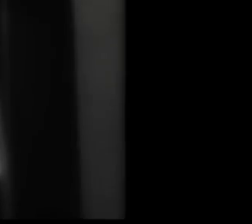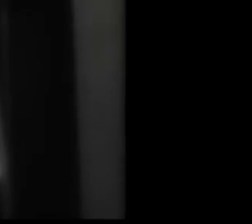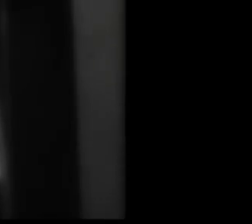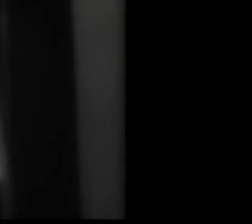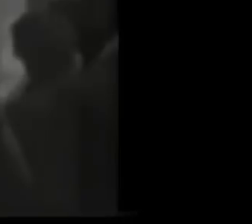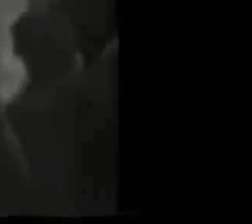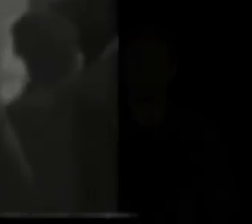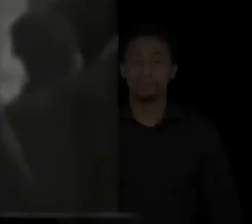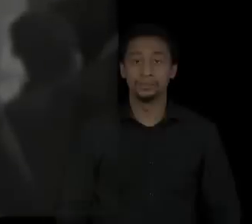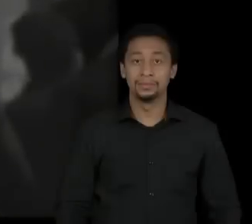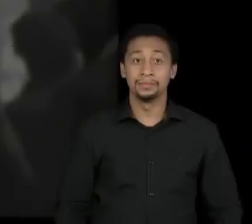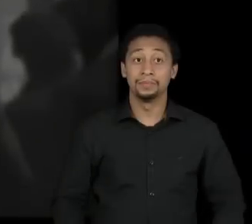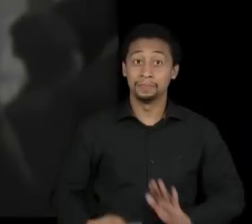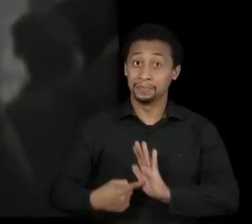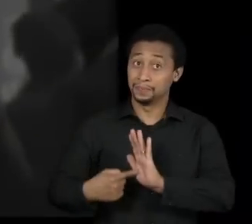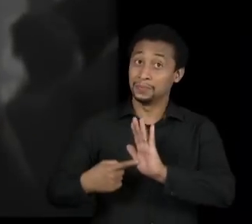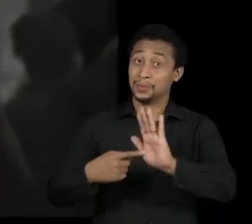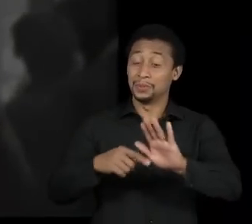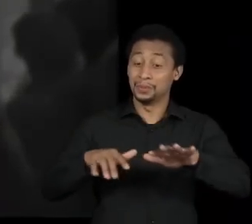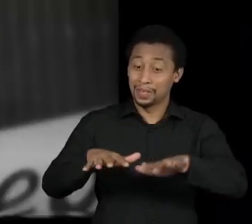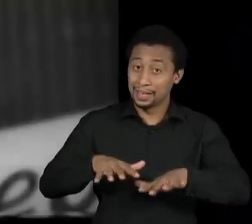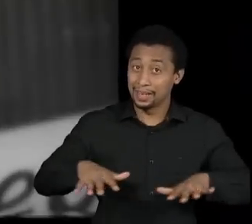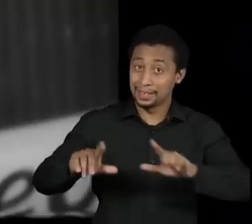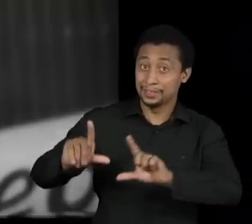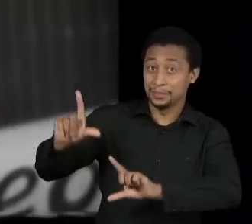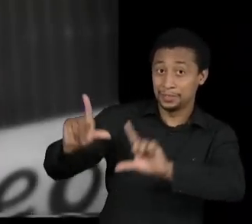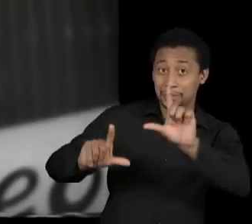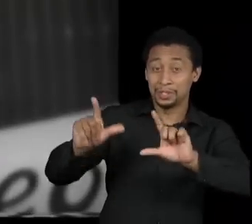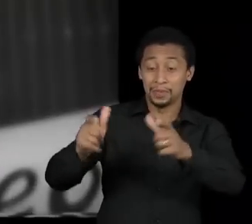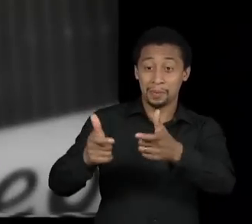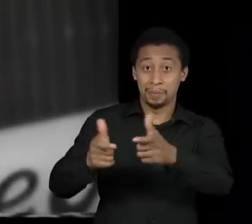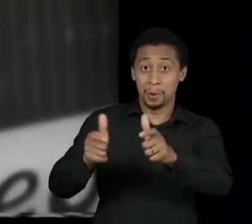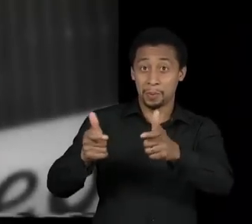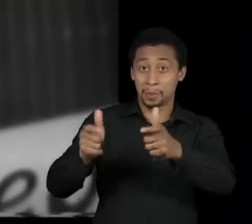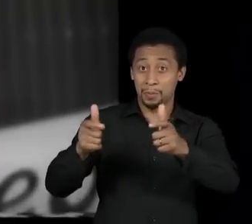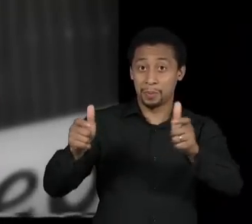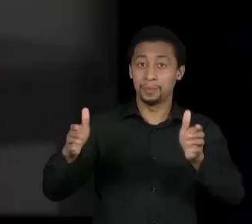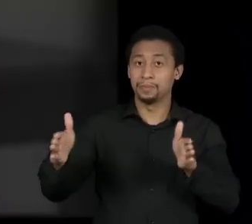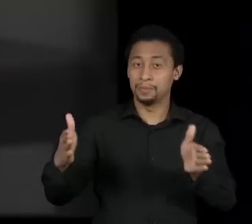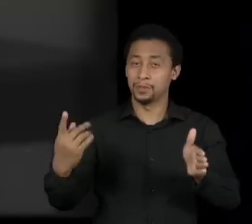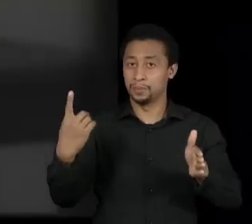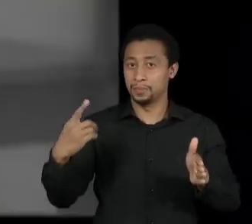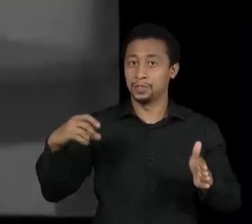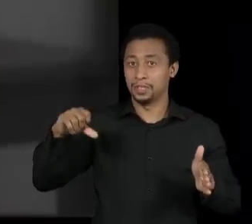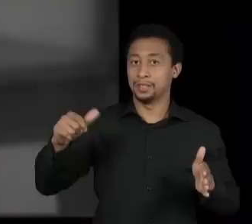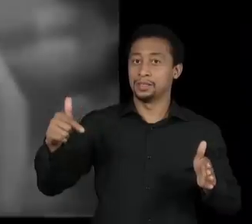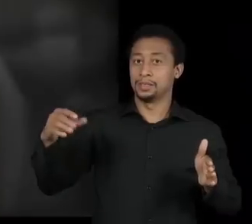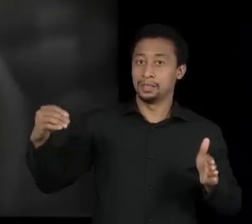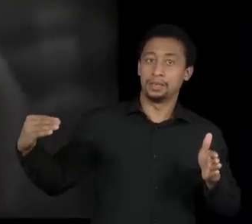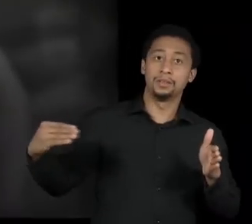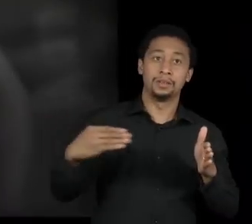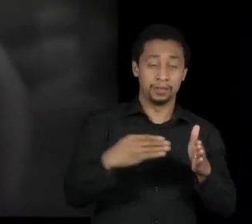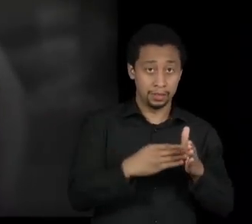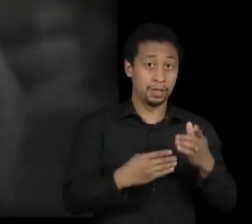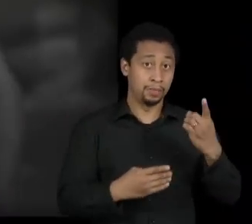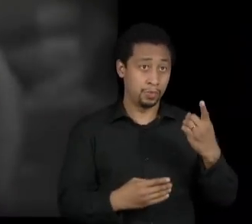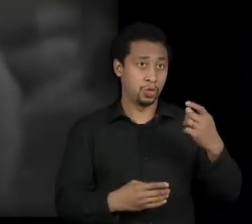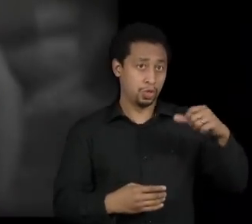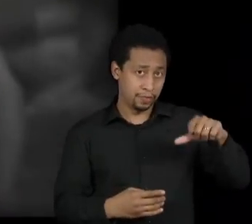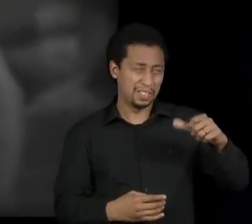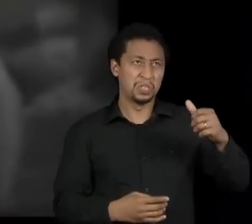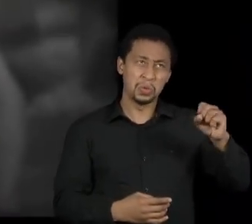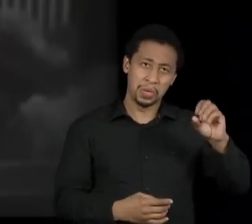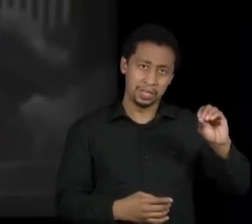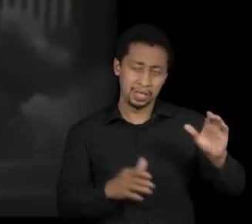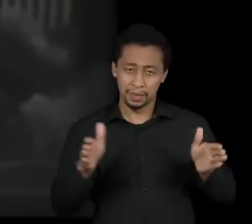A expansão das redes planetárias de televisão entre os anos 60 e 70 viria a facilitar o intercâmbio de